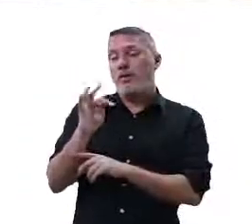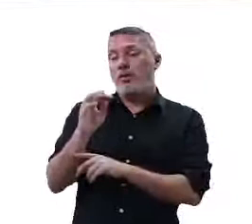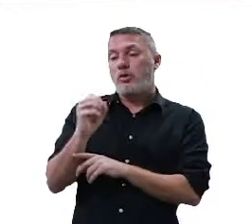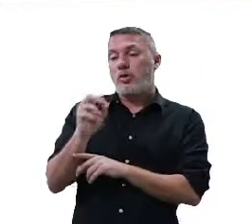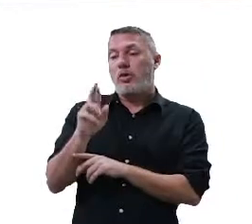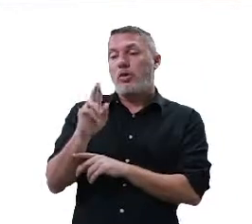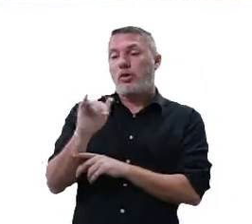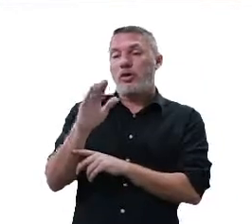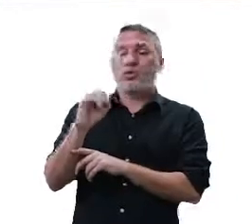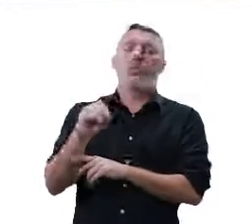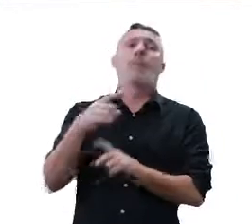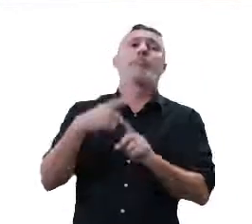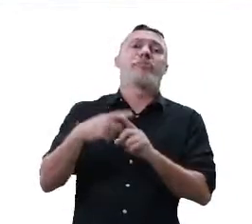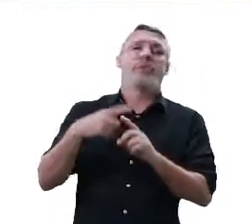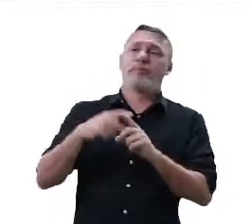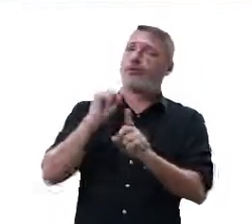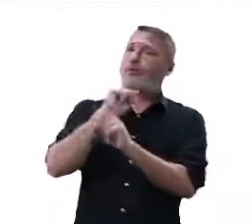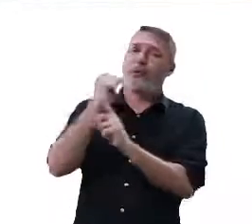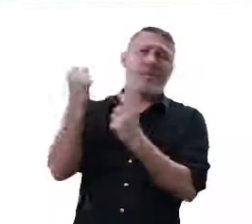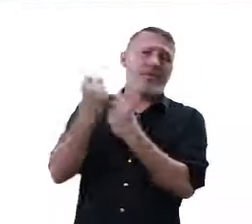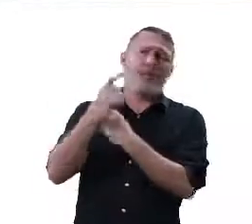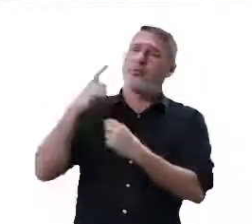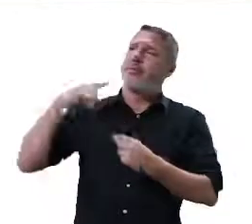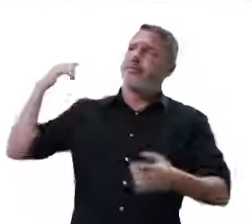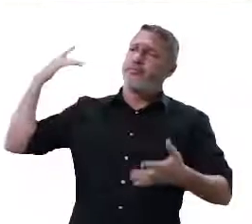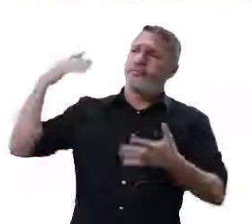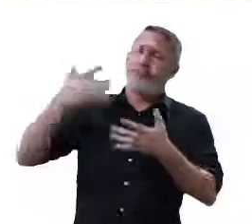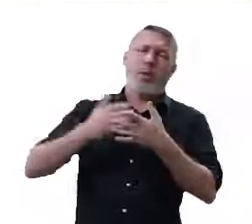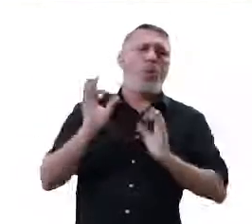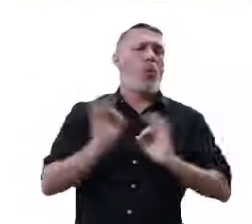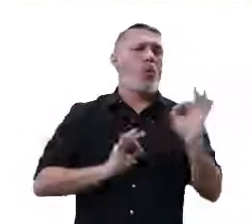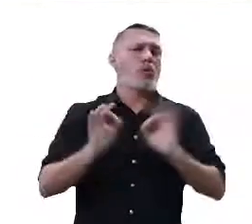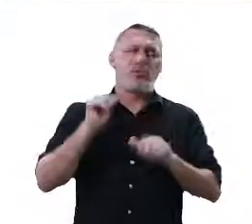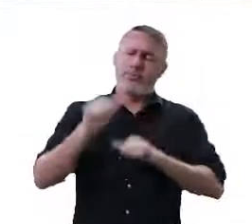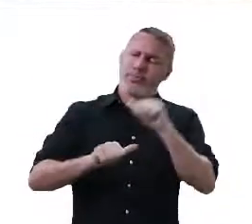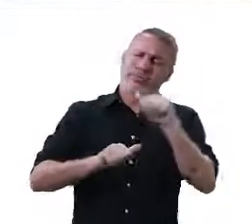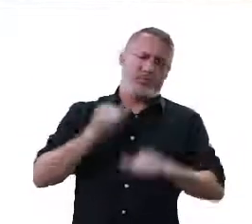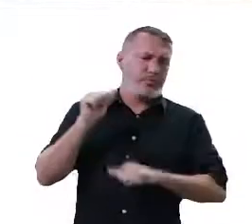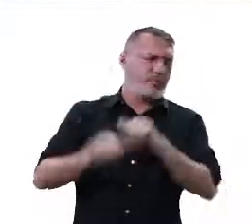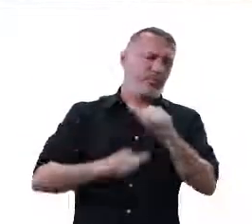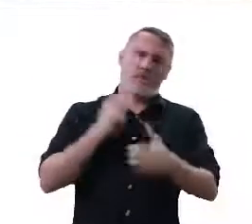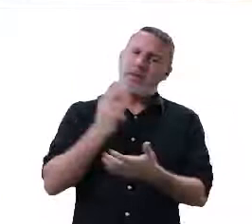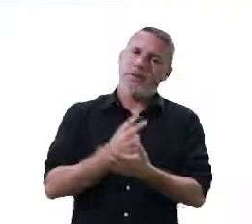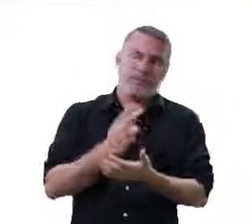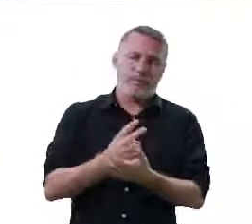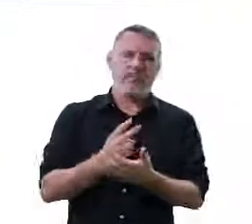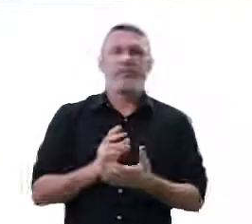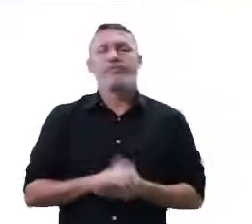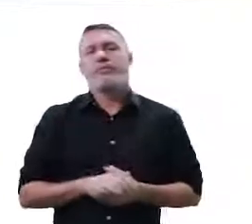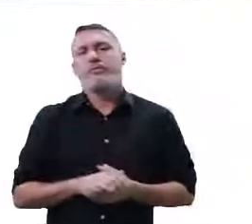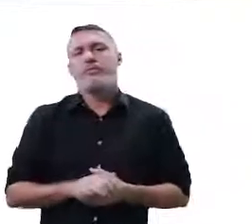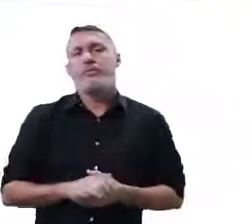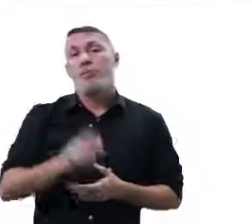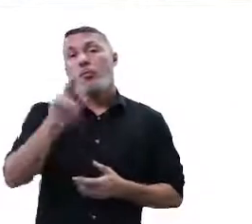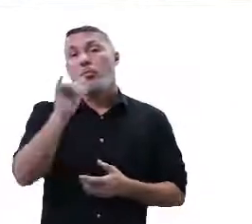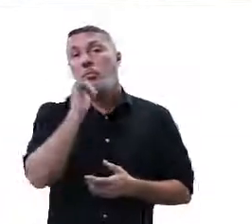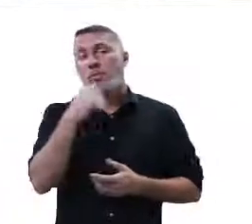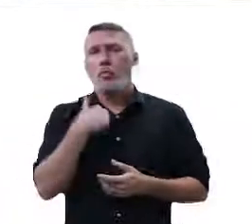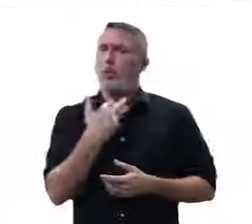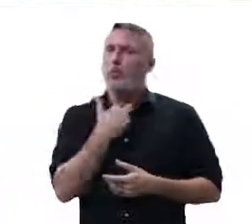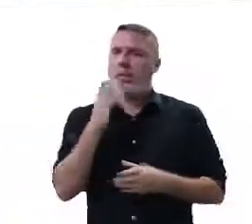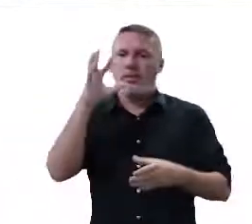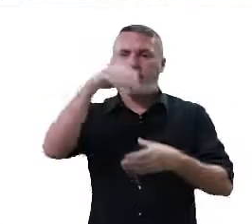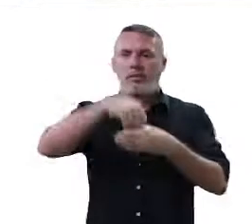organizam historicamente. Então, por exemplo, eu não posso, dentro